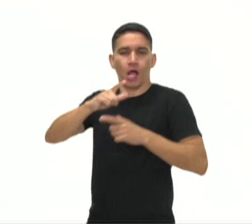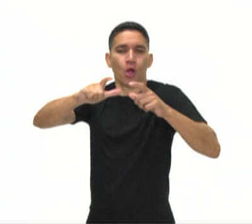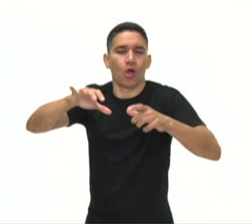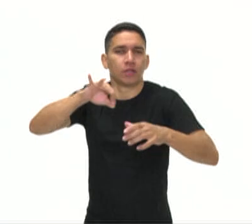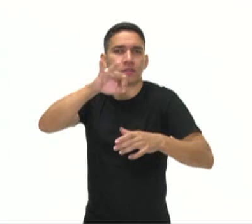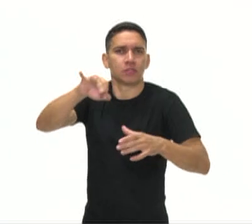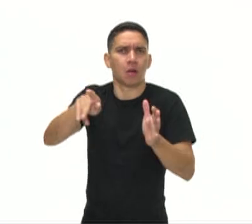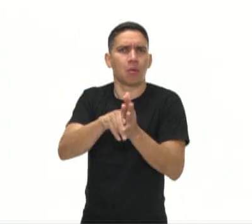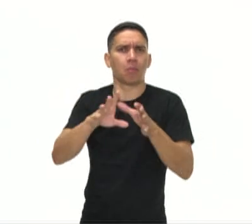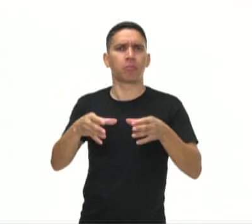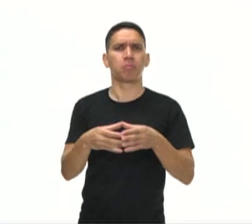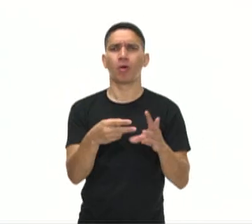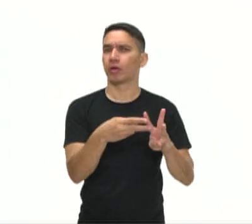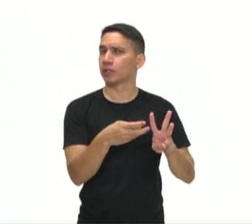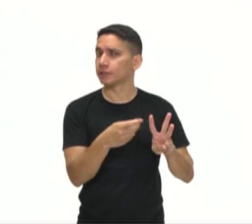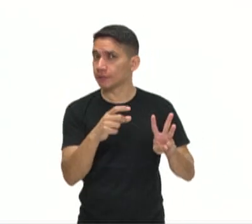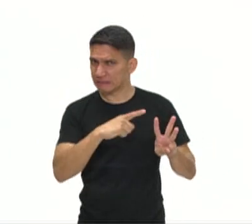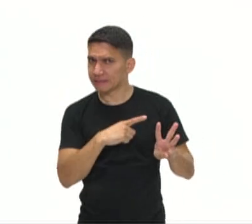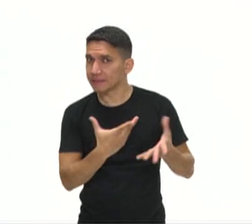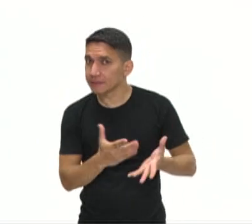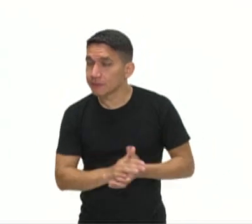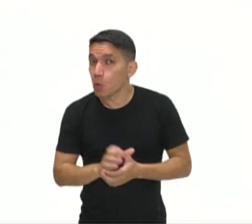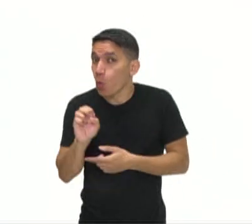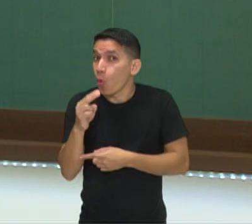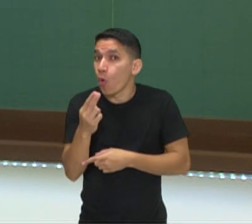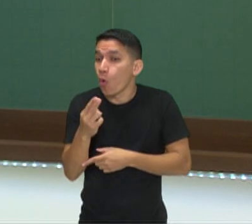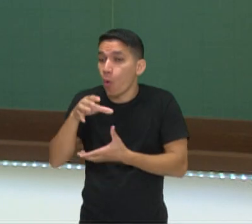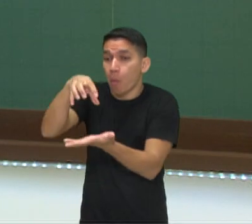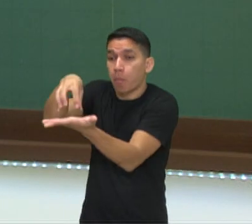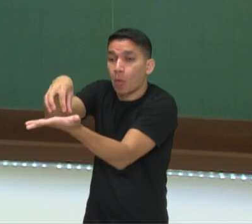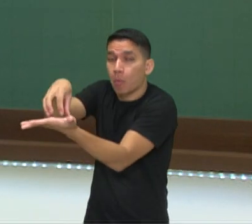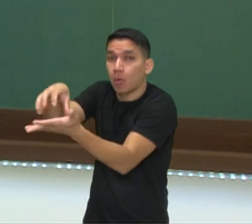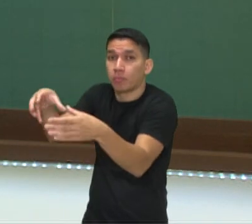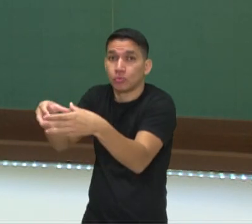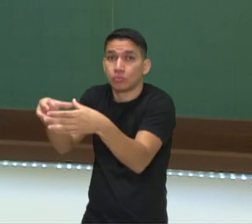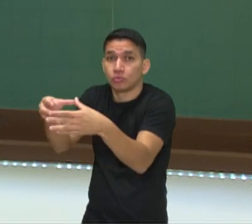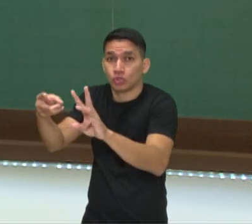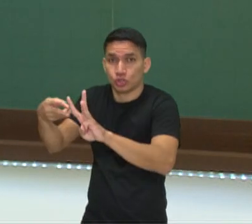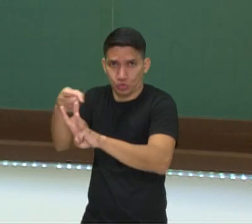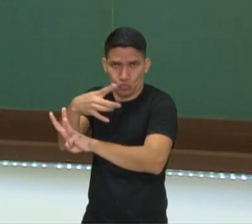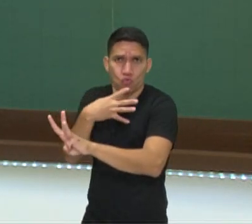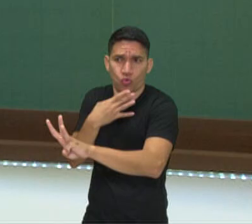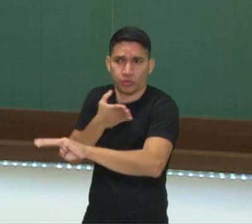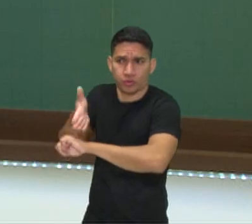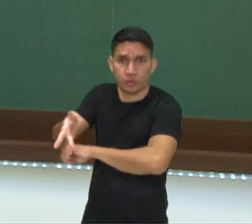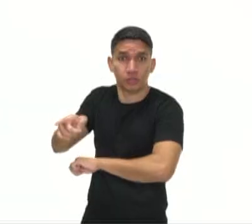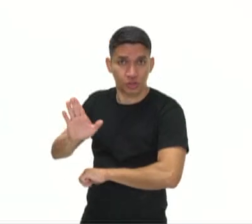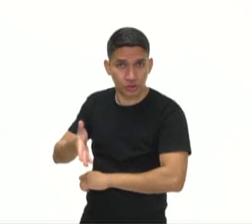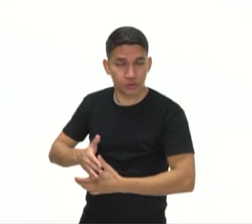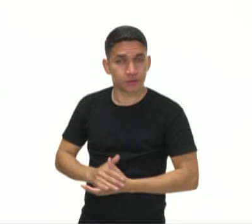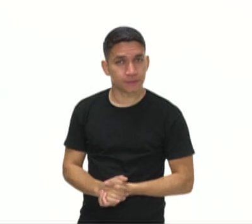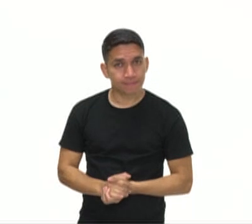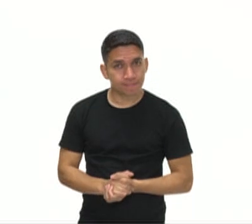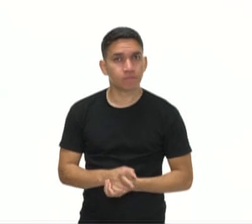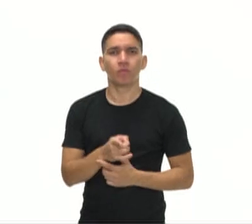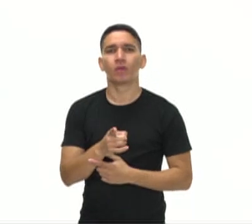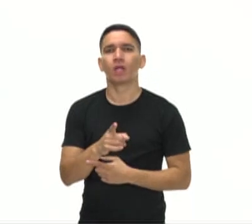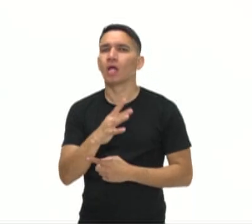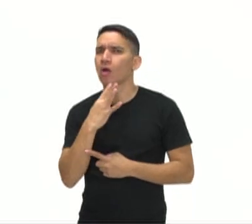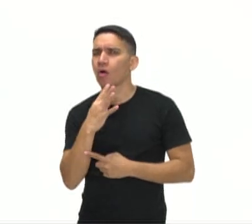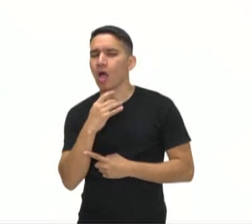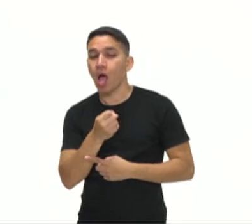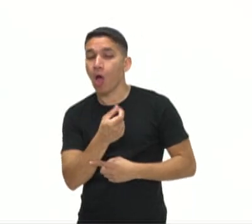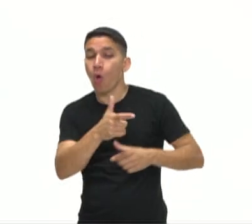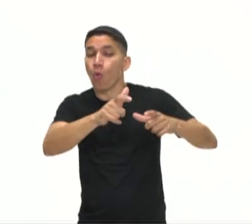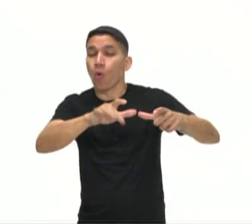para povos indígenas? Ou então, existe alguma aldeia indígena que você conheça? Ou ainda, existe algum lugar